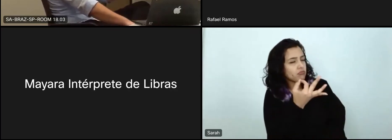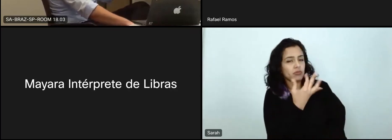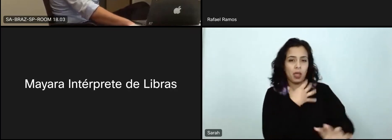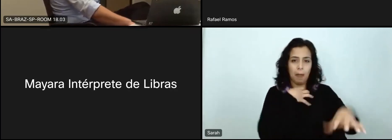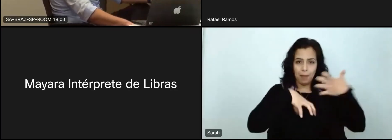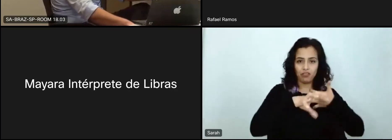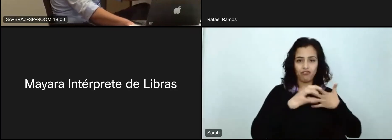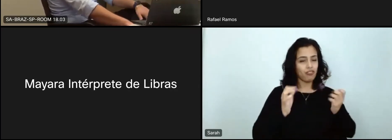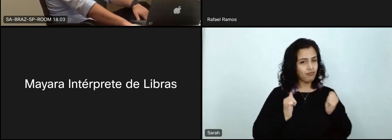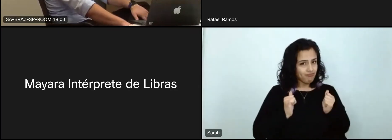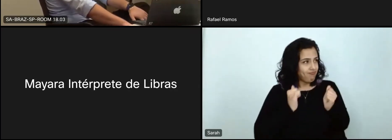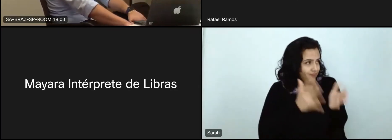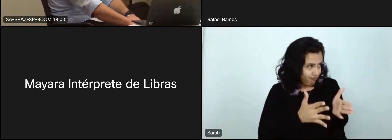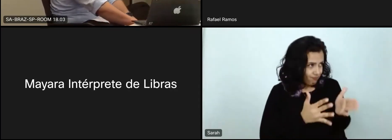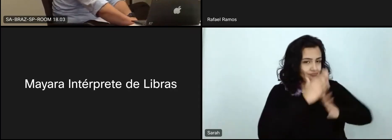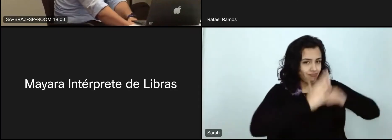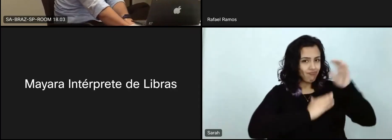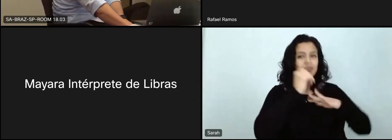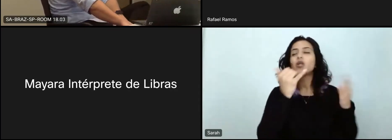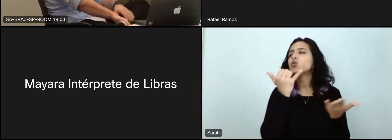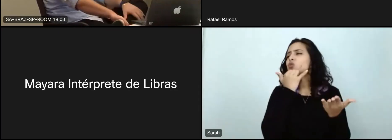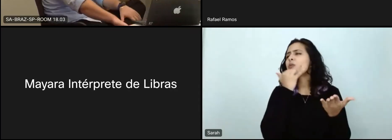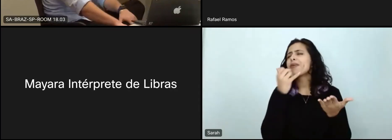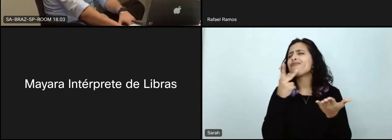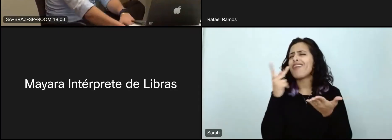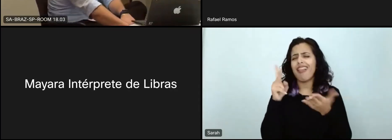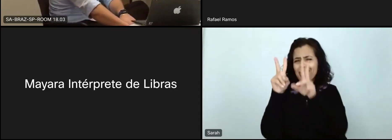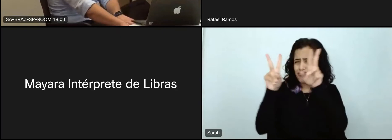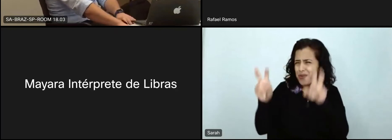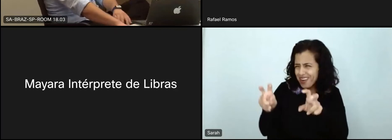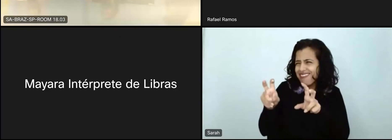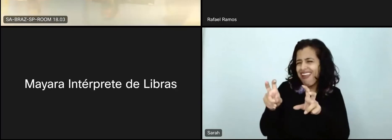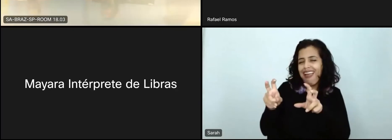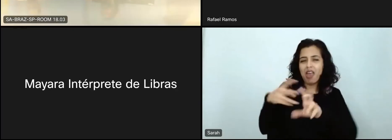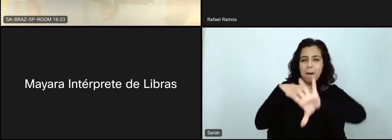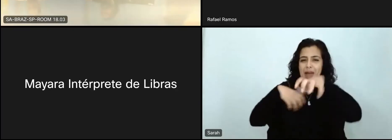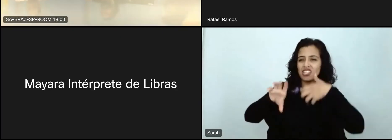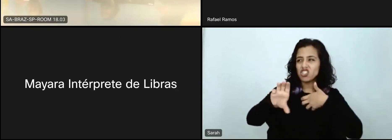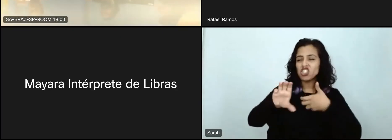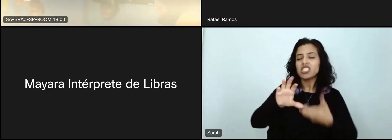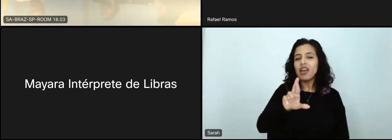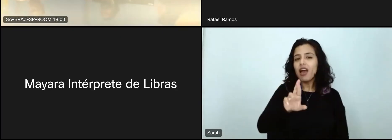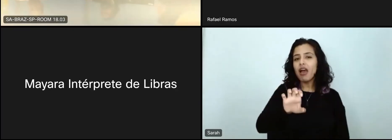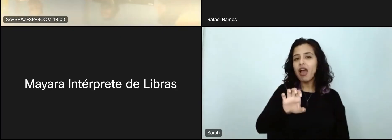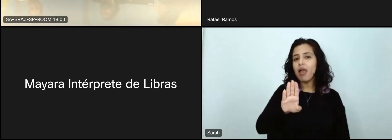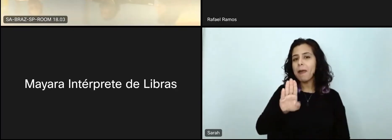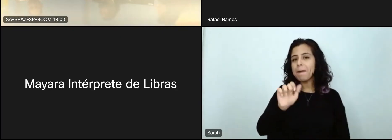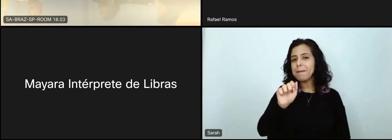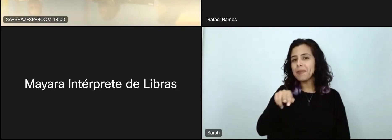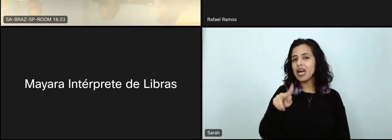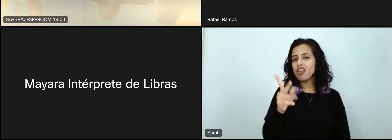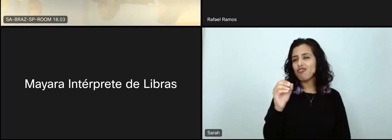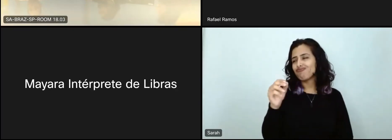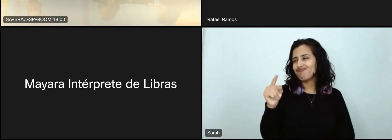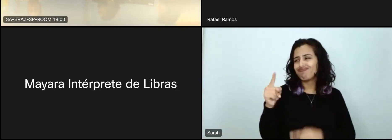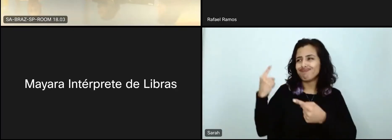fugir do assunto do rebanho de novo. Exato. Acabei não respondendo que enfim, mas quando a gente fala do comportamento de